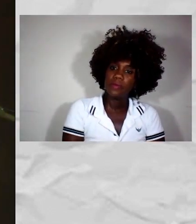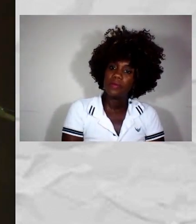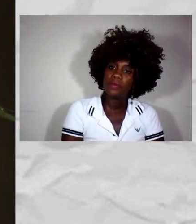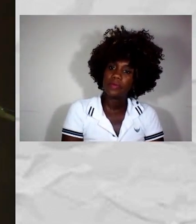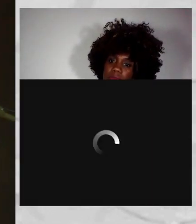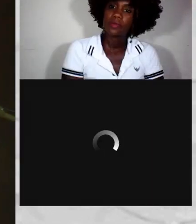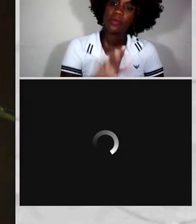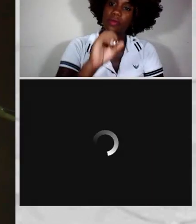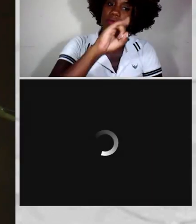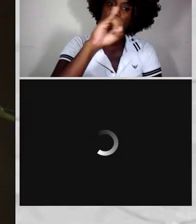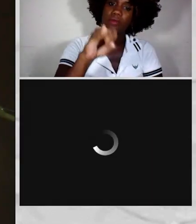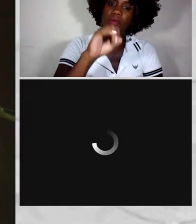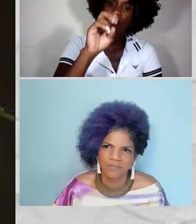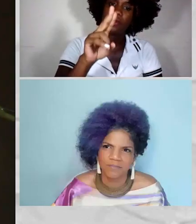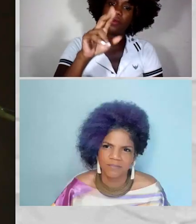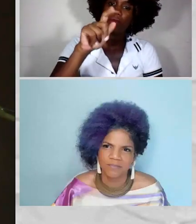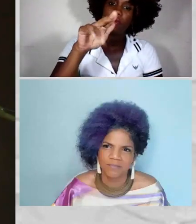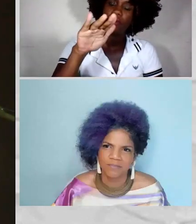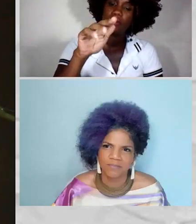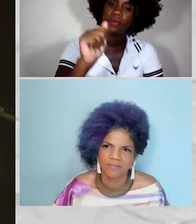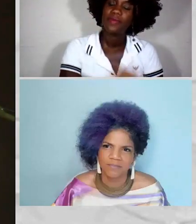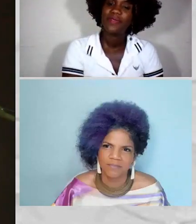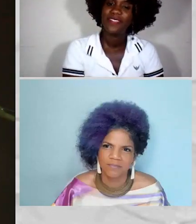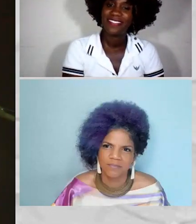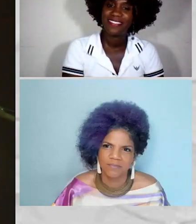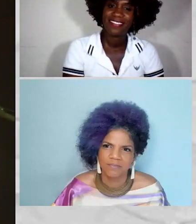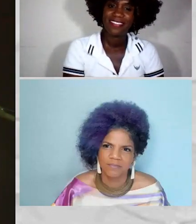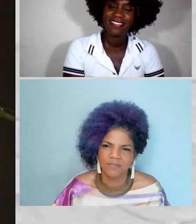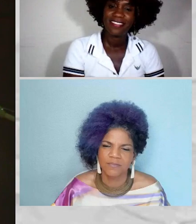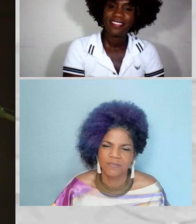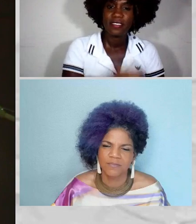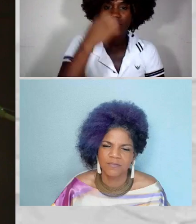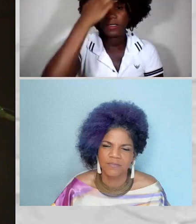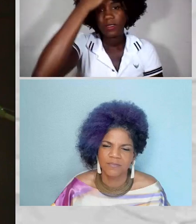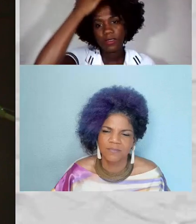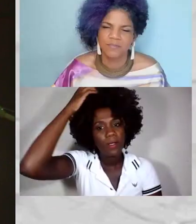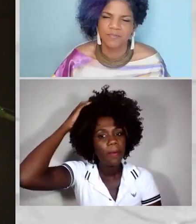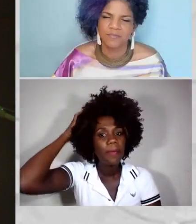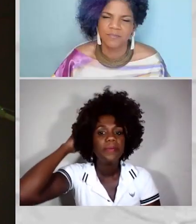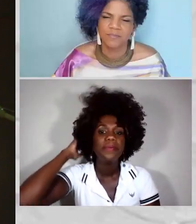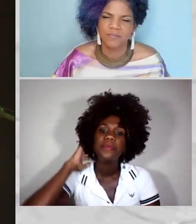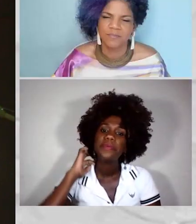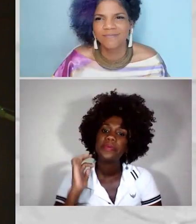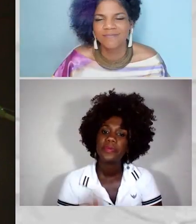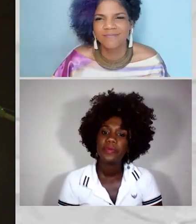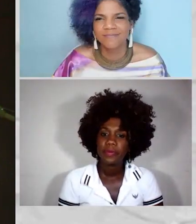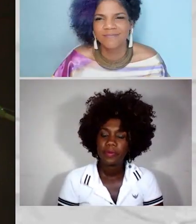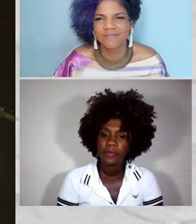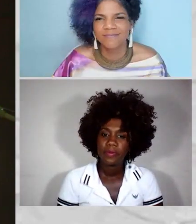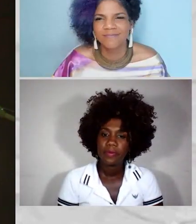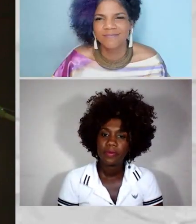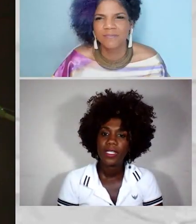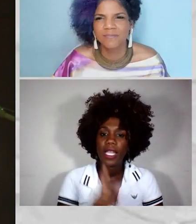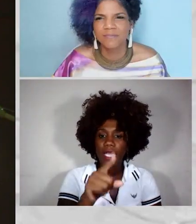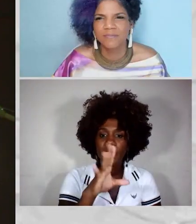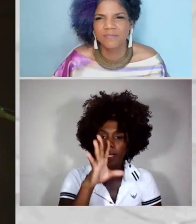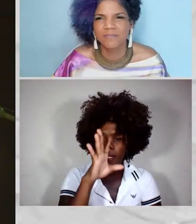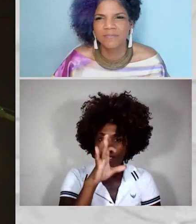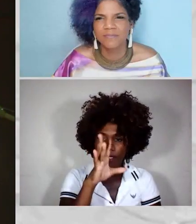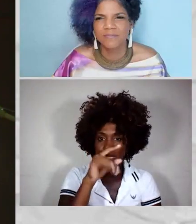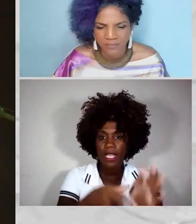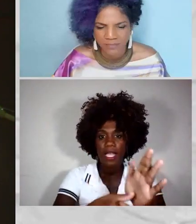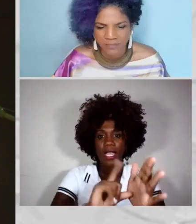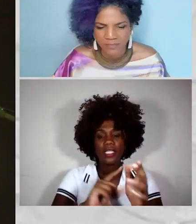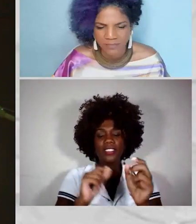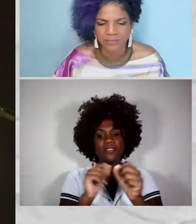Chama a Juliana aí para que ela possa falar também desse movimento todo, dessa resistência que a gente já fazia antes da pandemia e